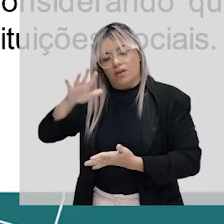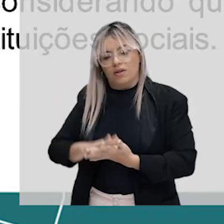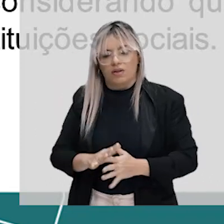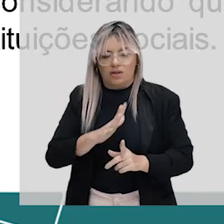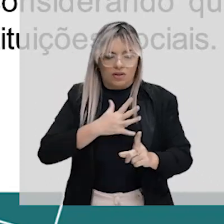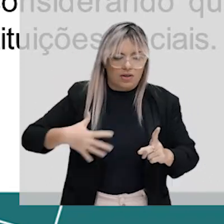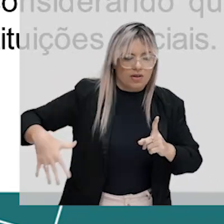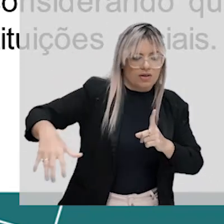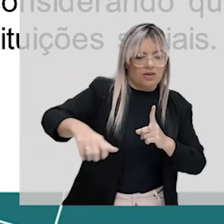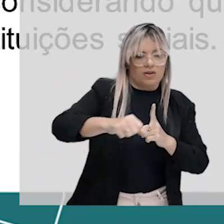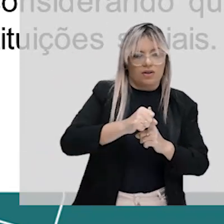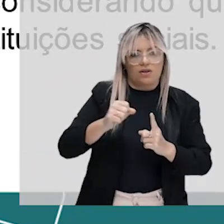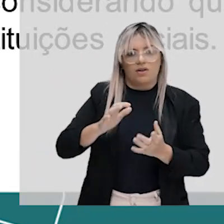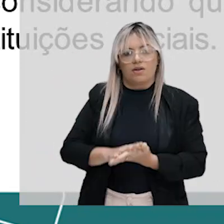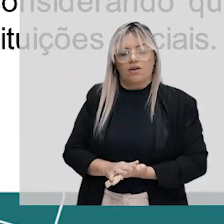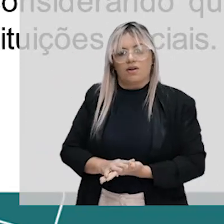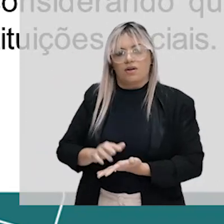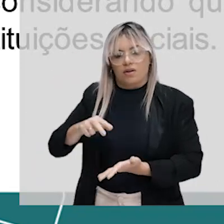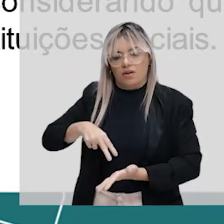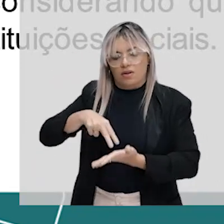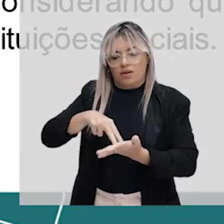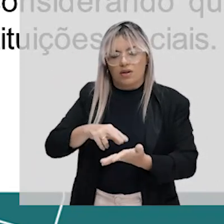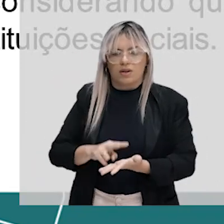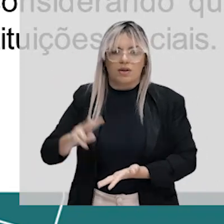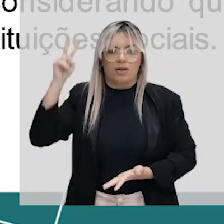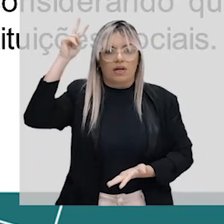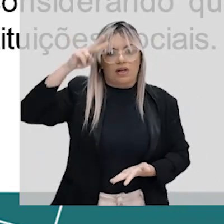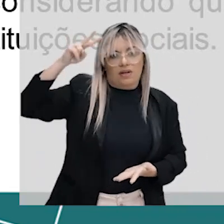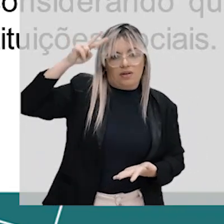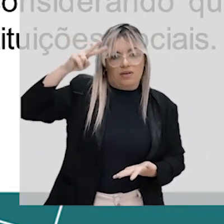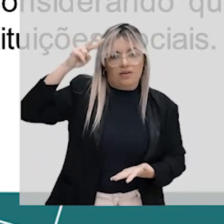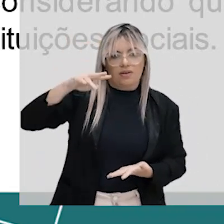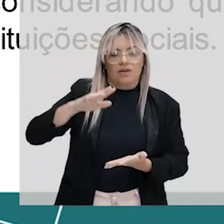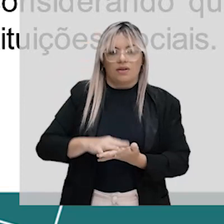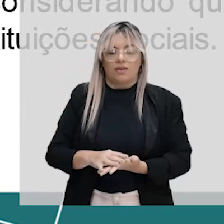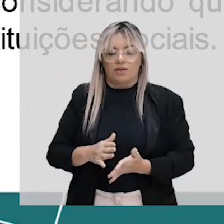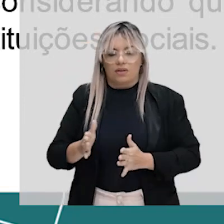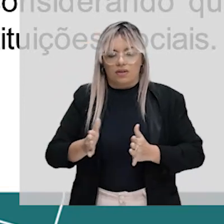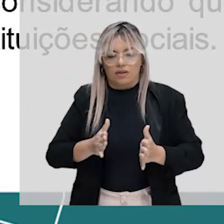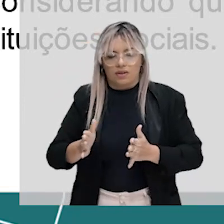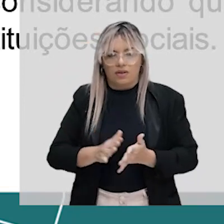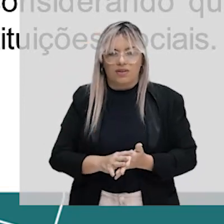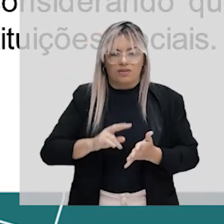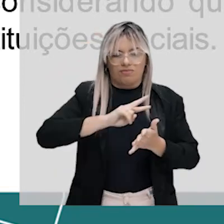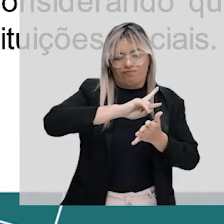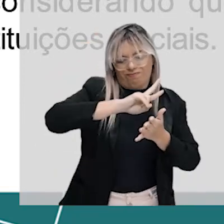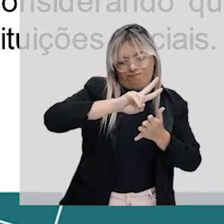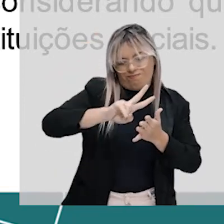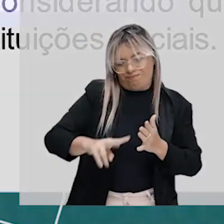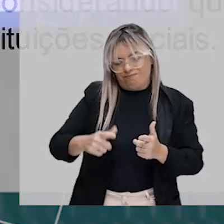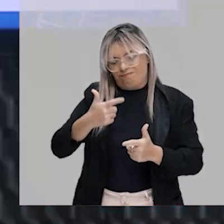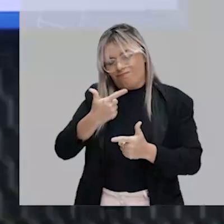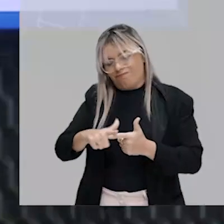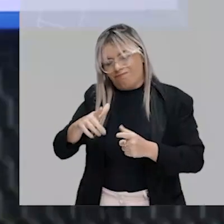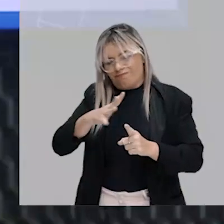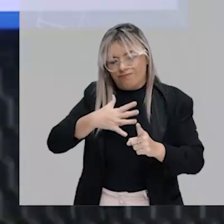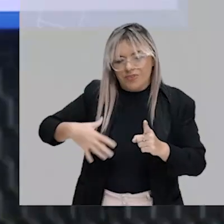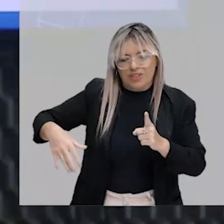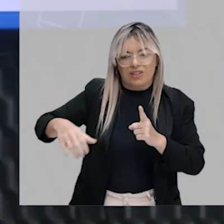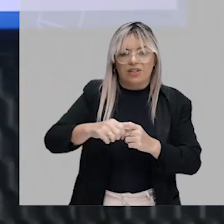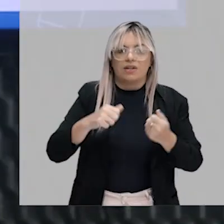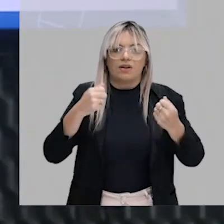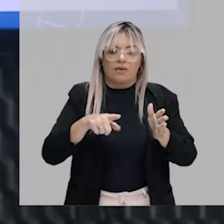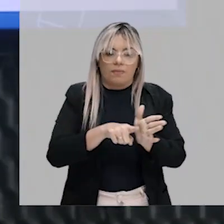sociedade, lembra que nessa época existia ali uma série de problemas sociais que precisavam ser